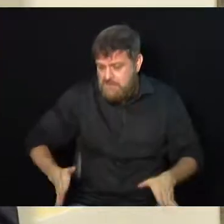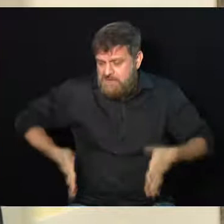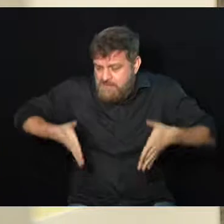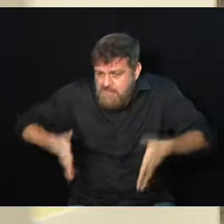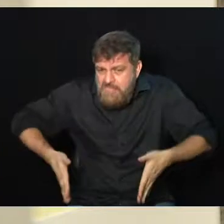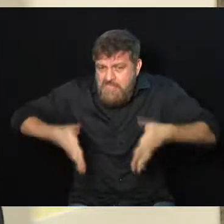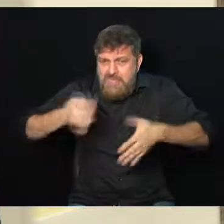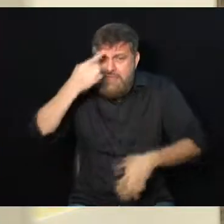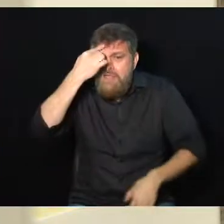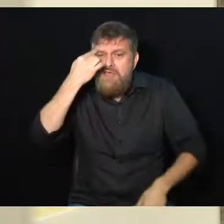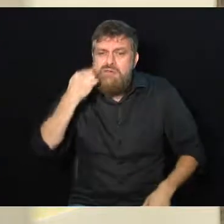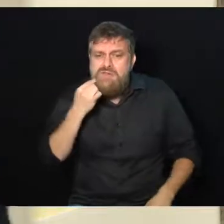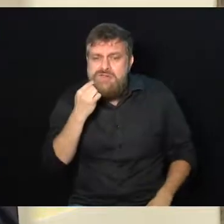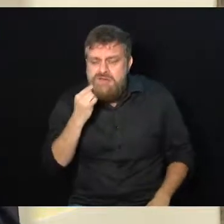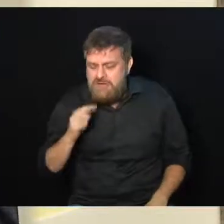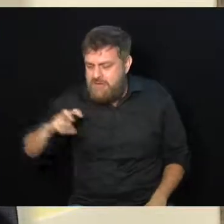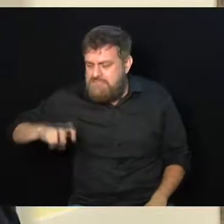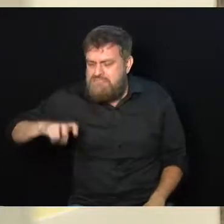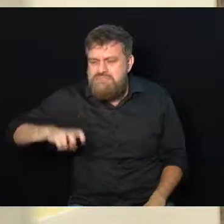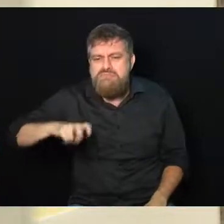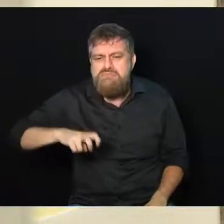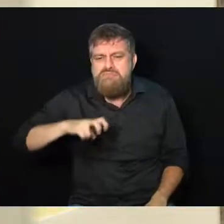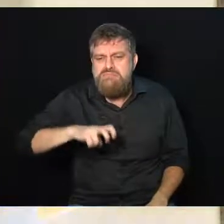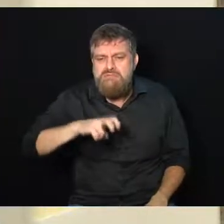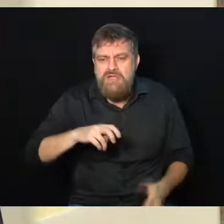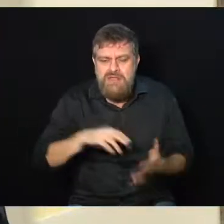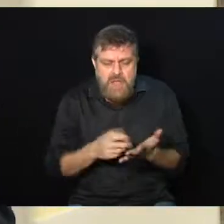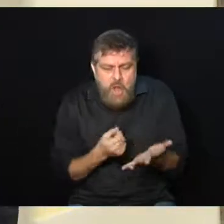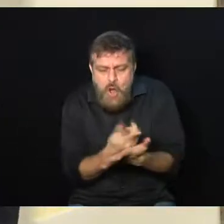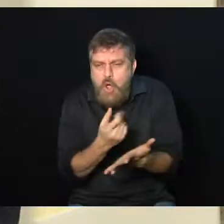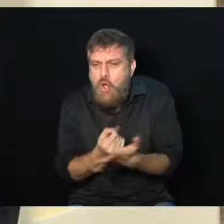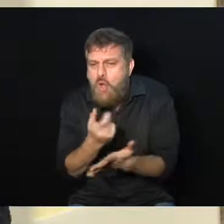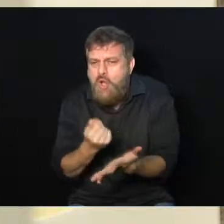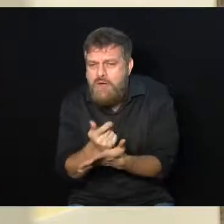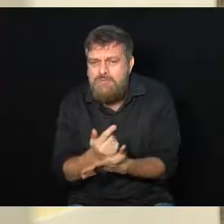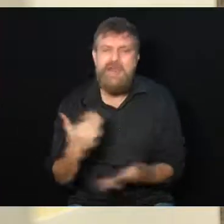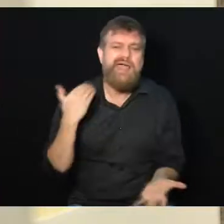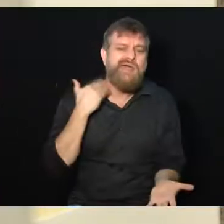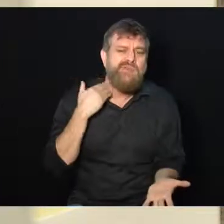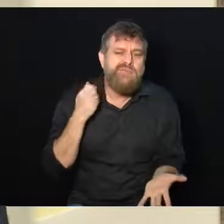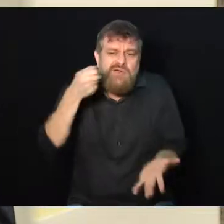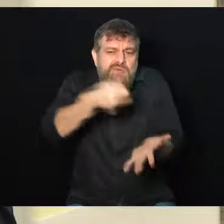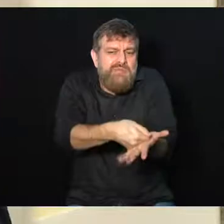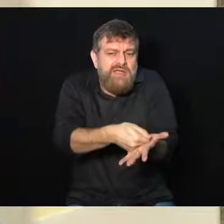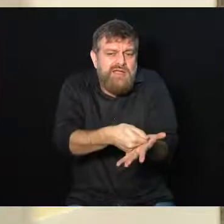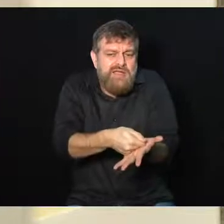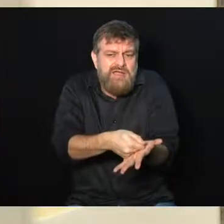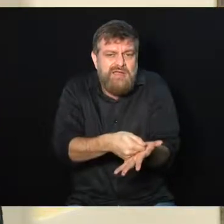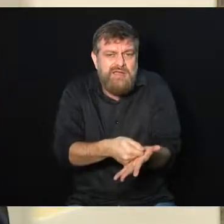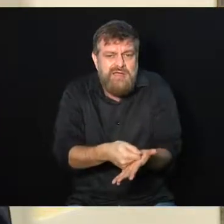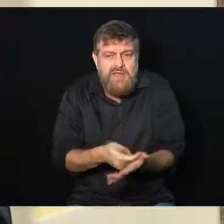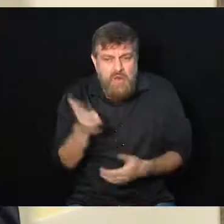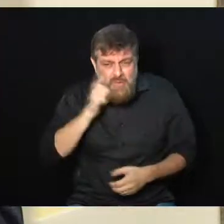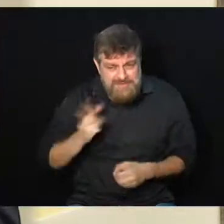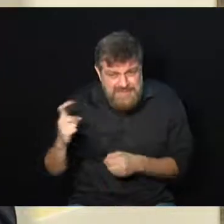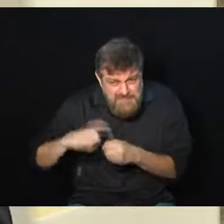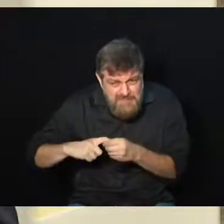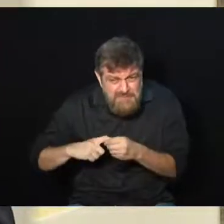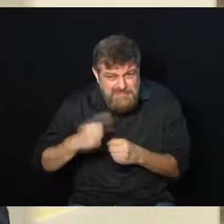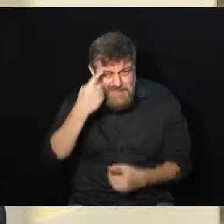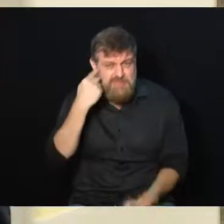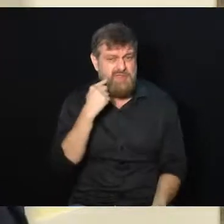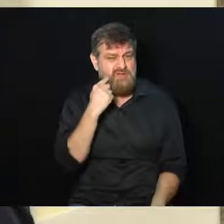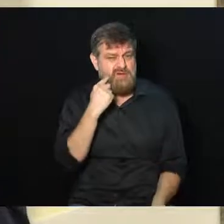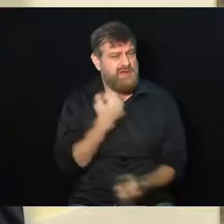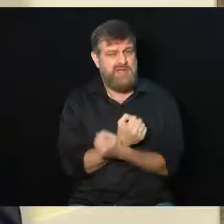acima de 60 anos vai se locomover, fazer uma compra, ou ir num banco, pagar uma conta e voltar nesse tempo? Então, é